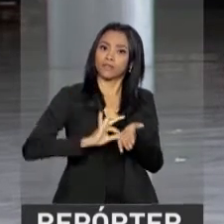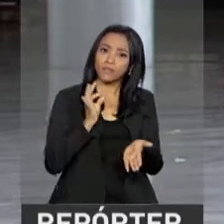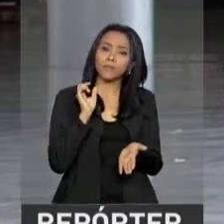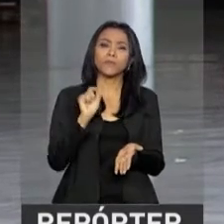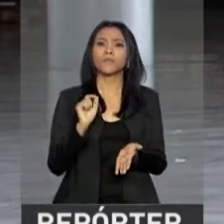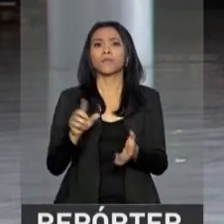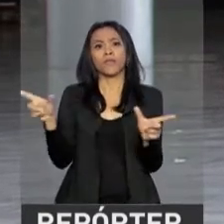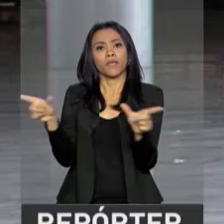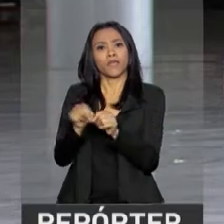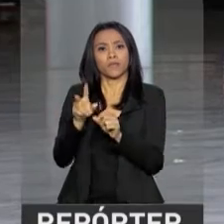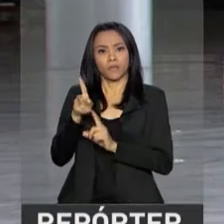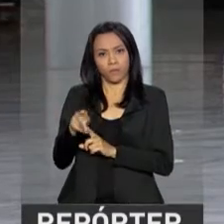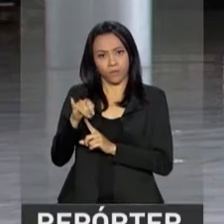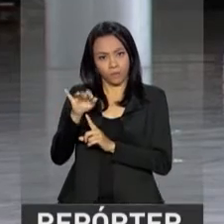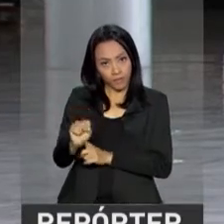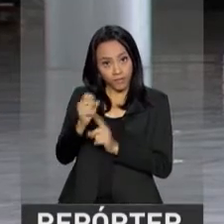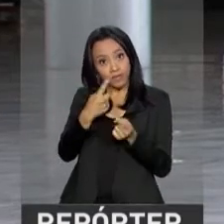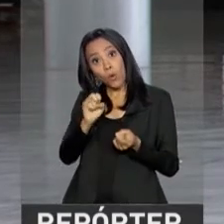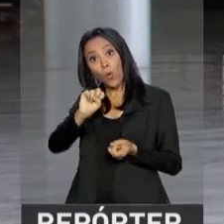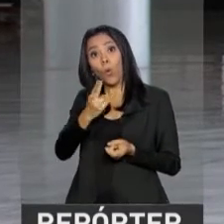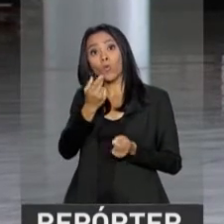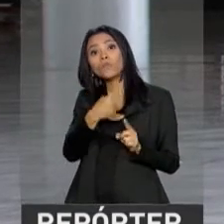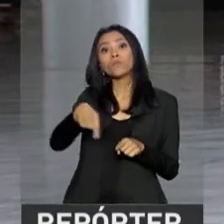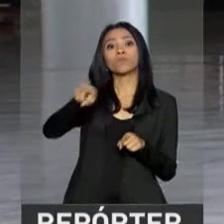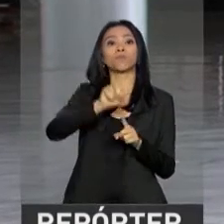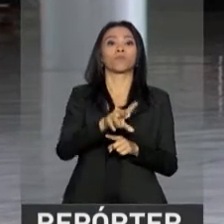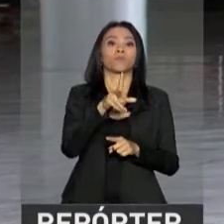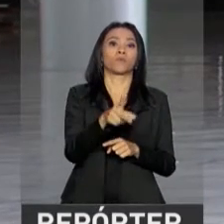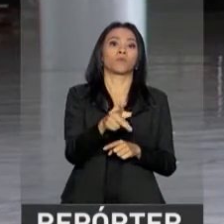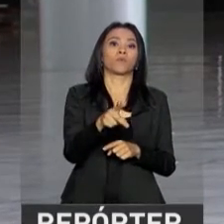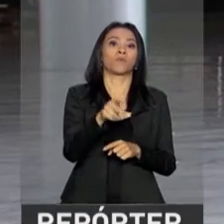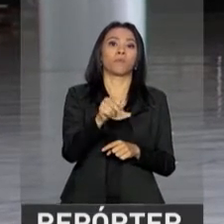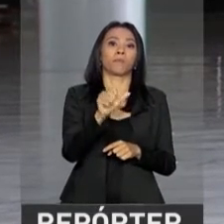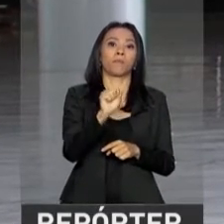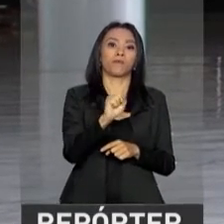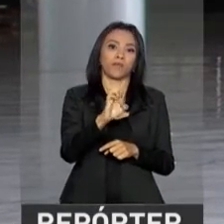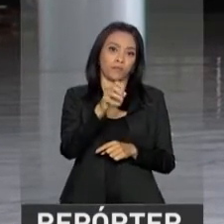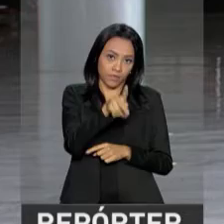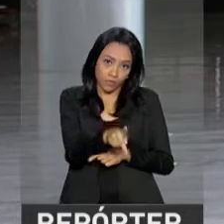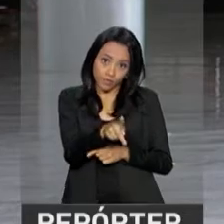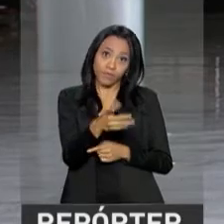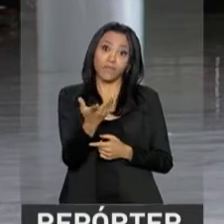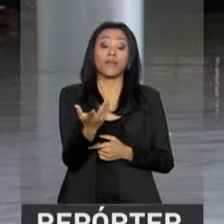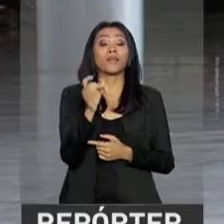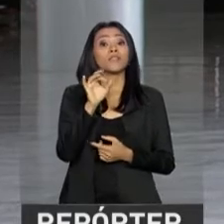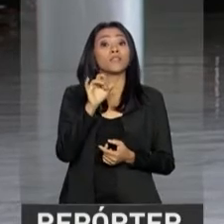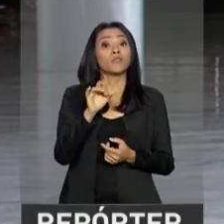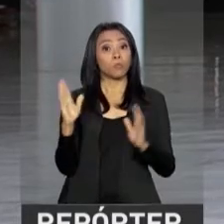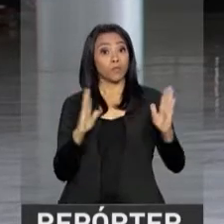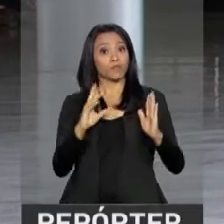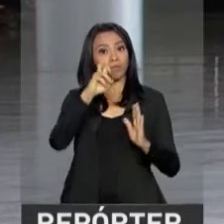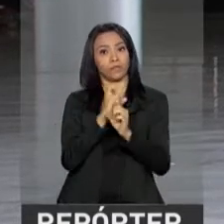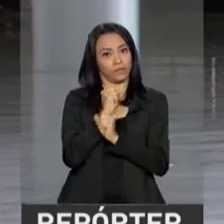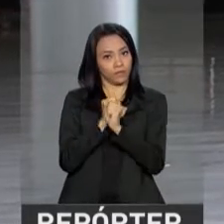integração social social o pis ou no programa de formação do patrimônio do servidor público pasep há pelo menos cinco